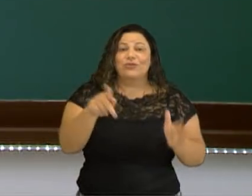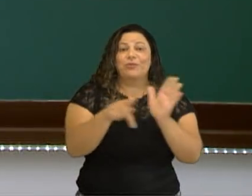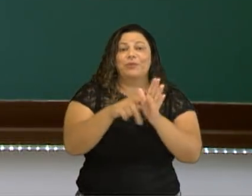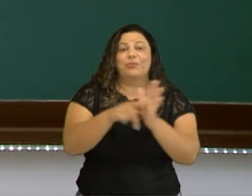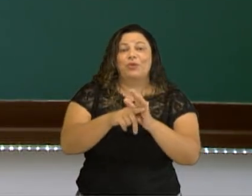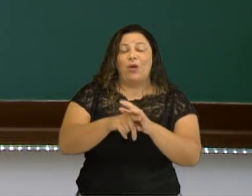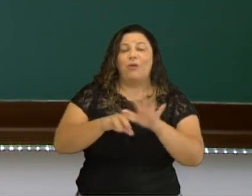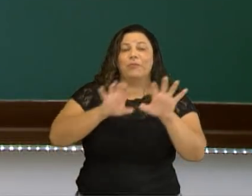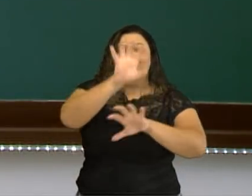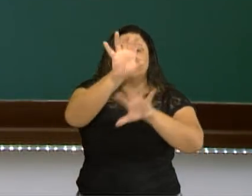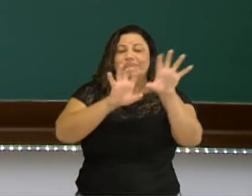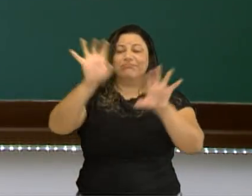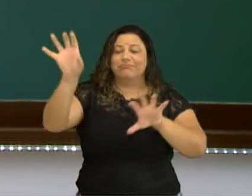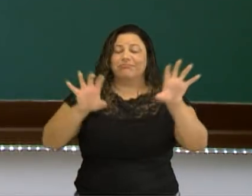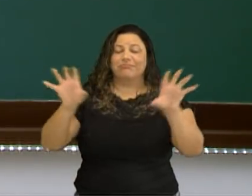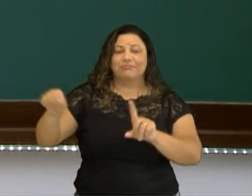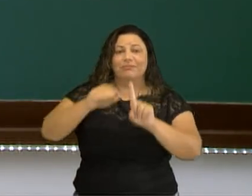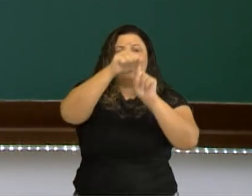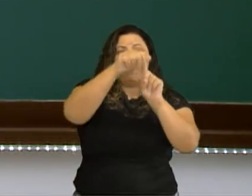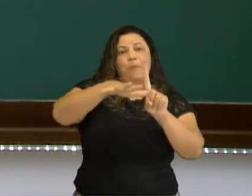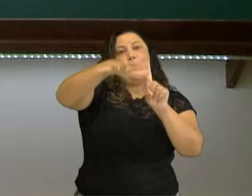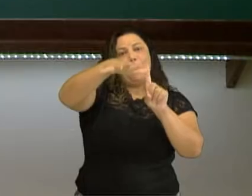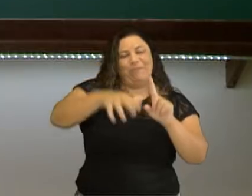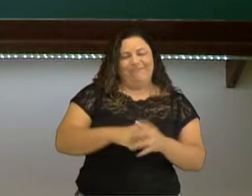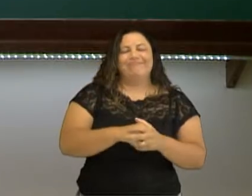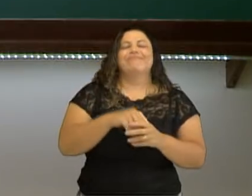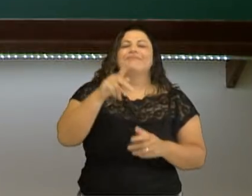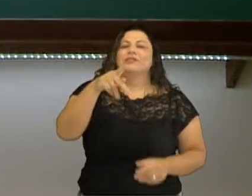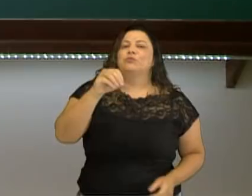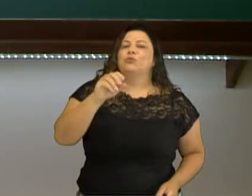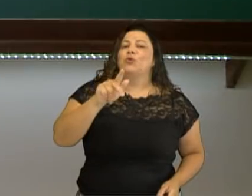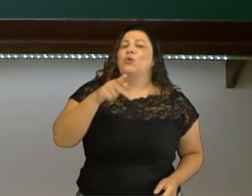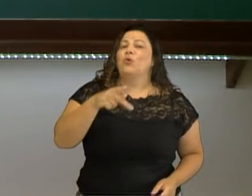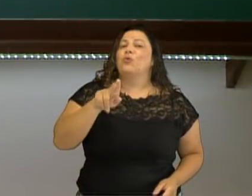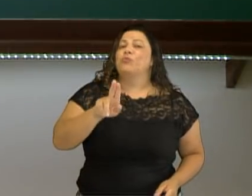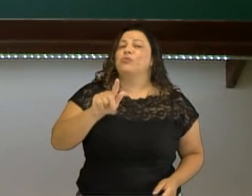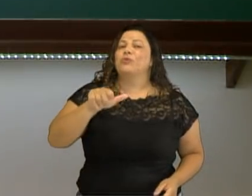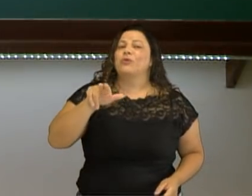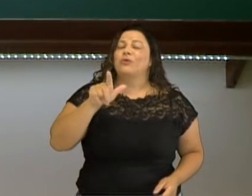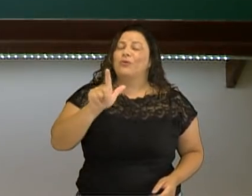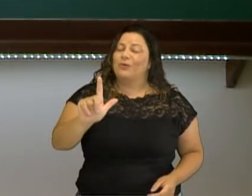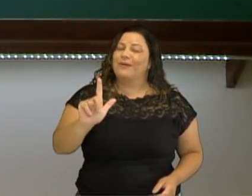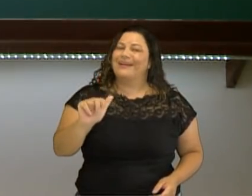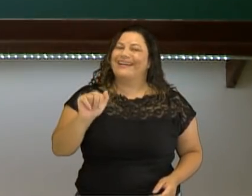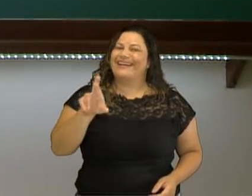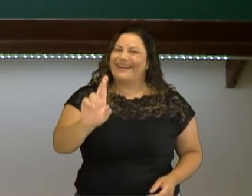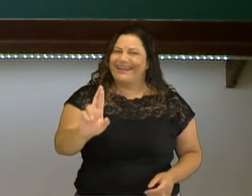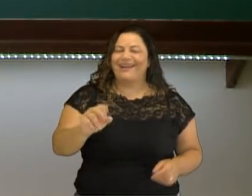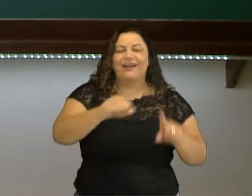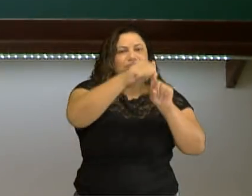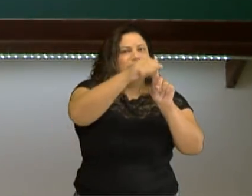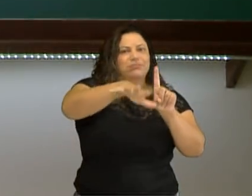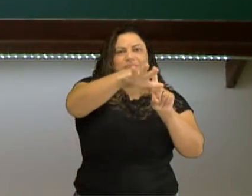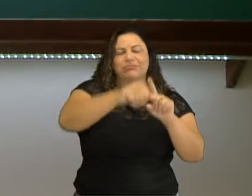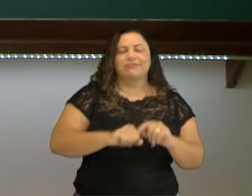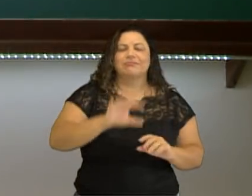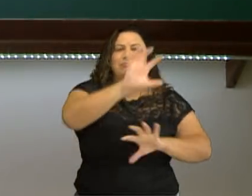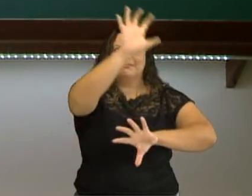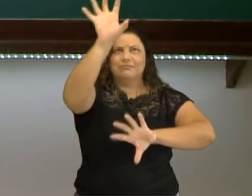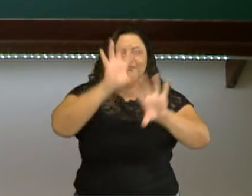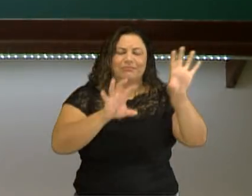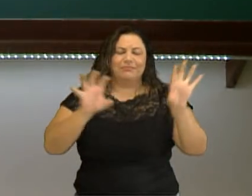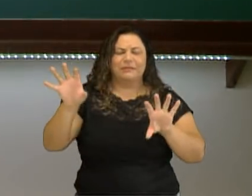regionais, nomes populares. E hoje, a nossa base, o que a gente vai ver, o que é importante de se aprender é o